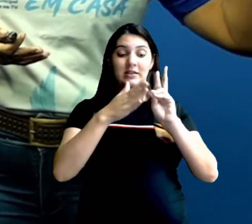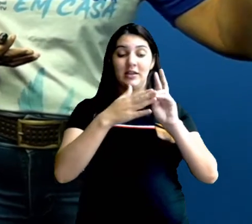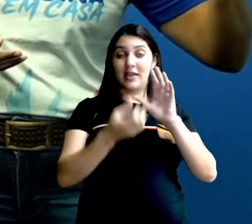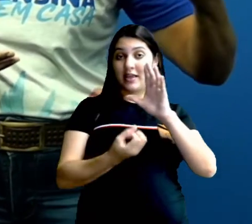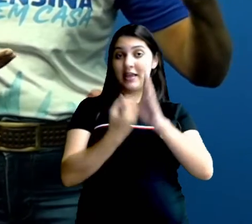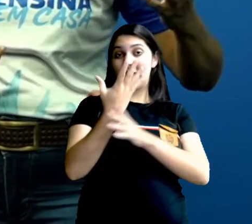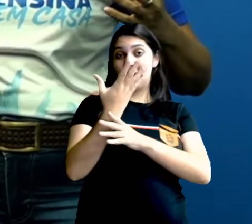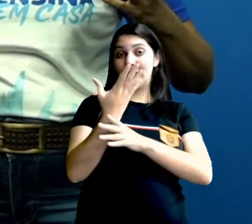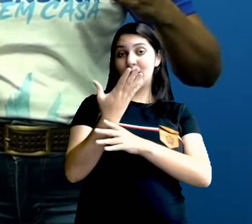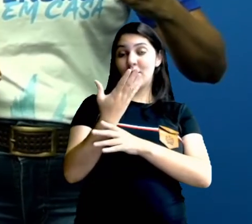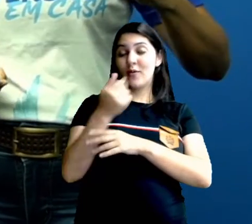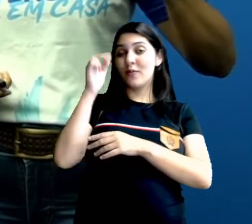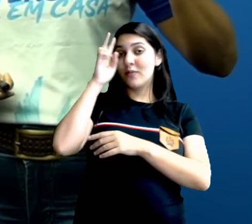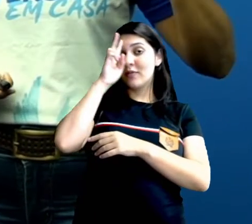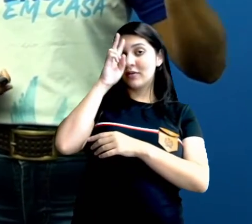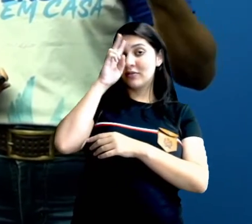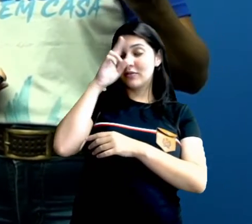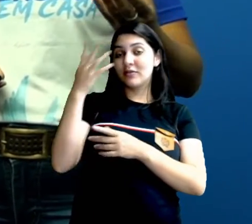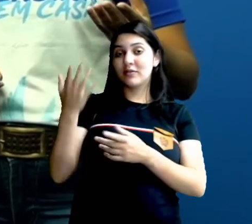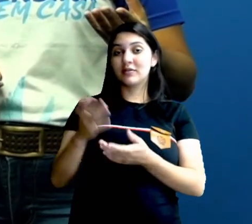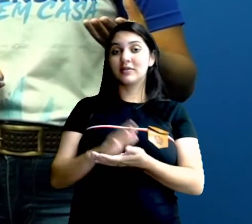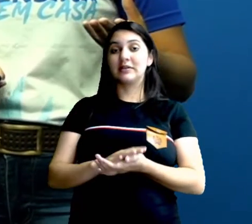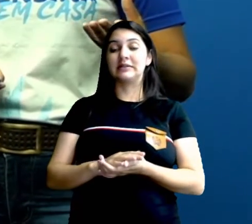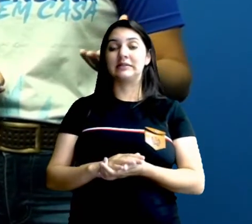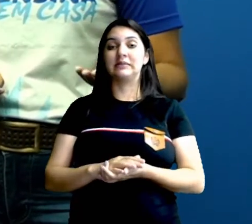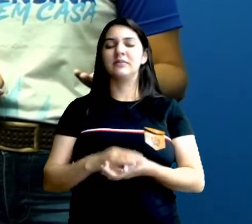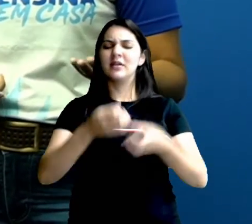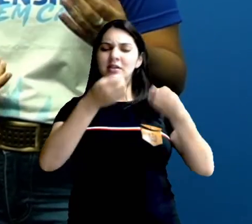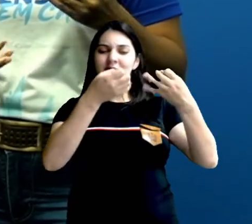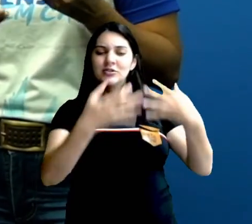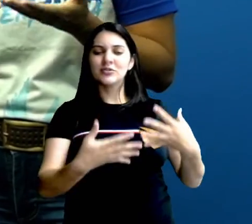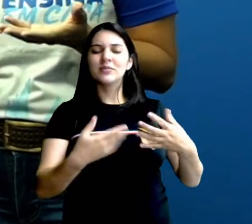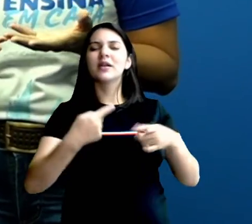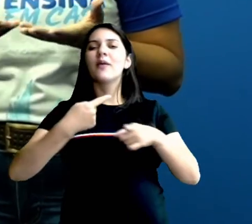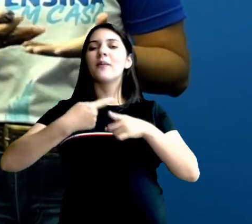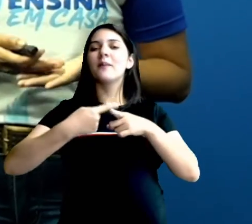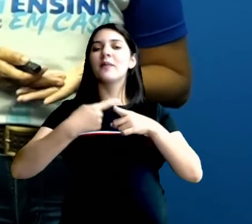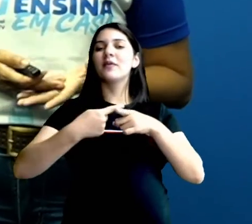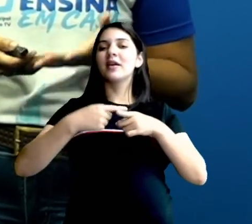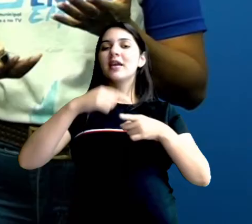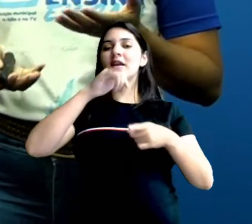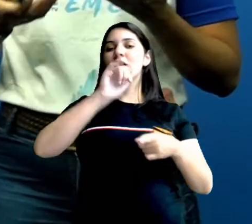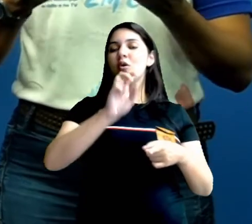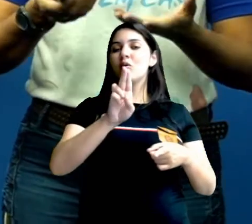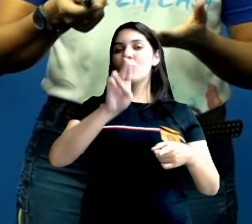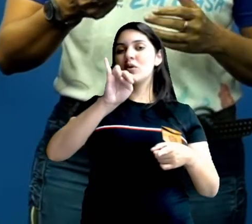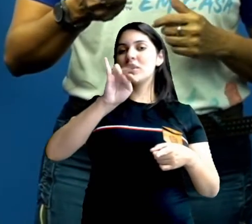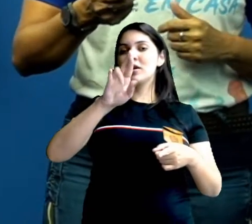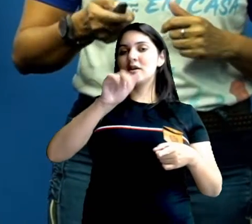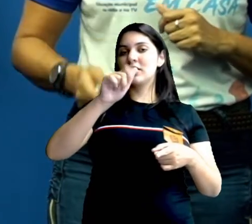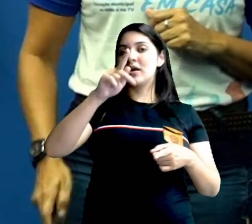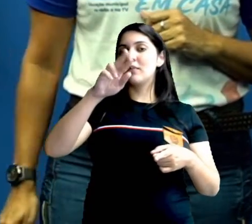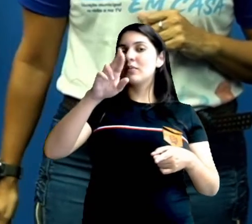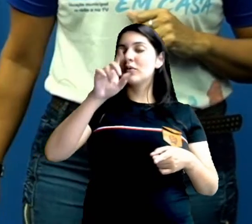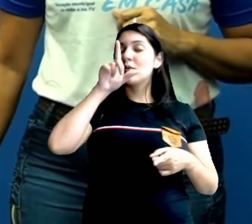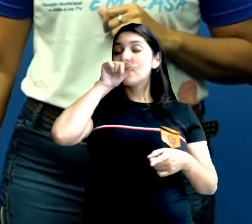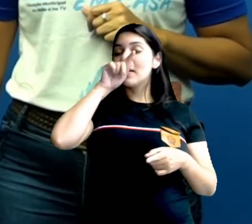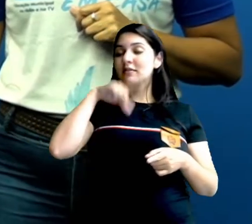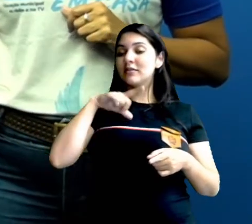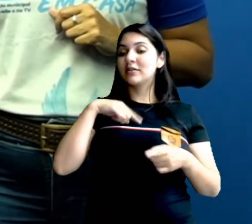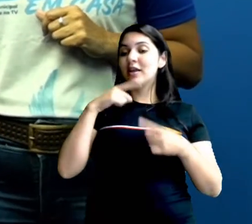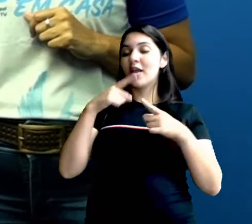criou essa história para explicar o porquê que o Irapuru tem um canto tão